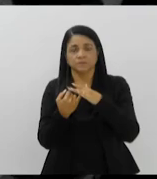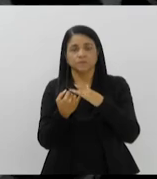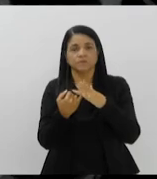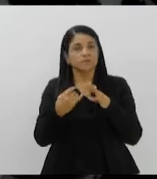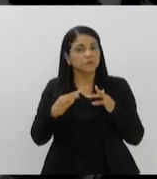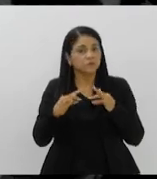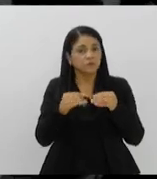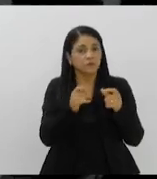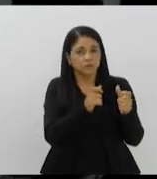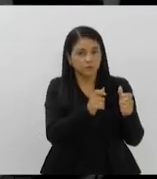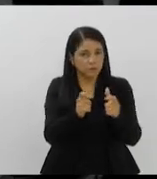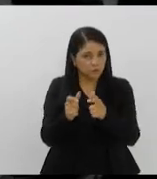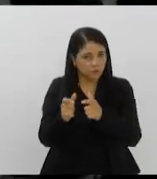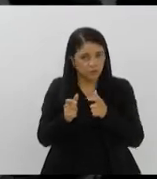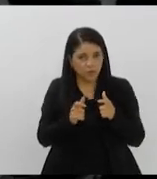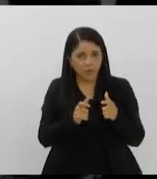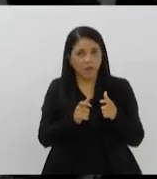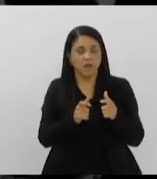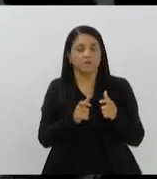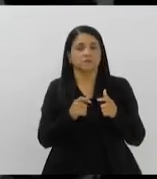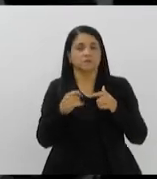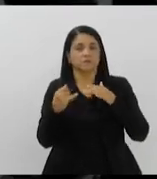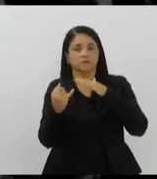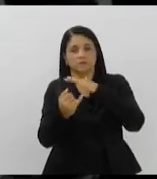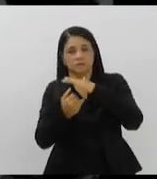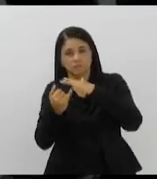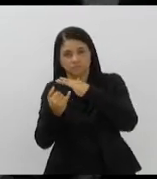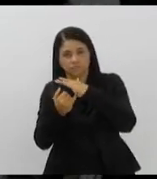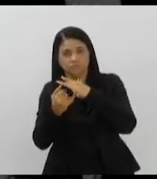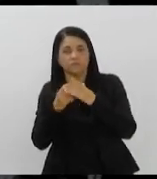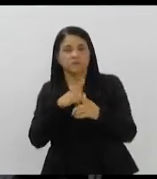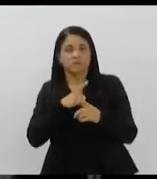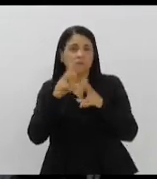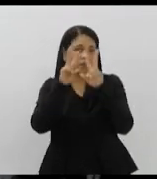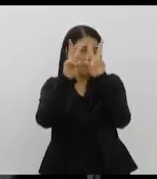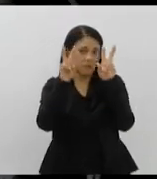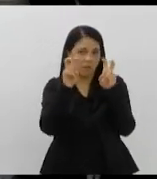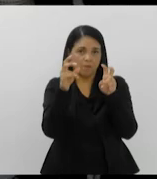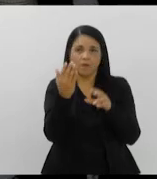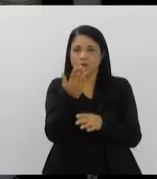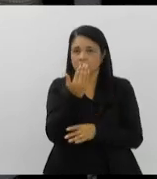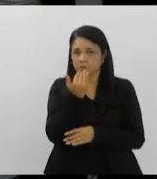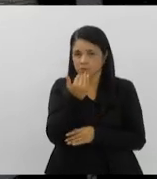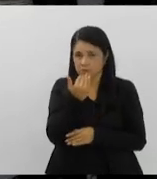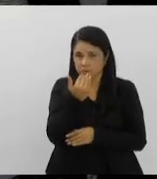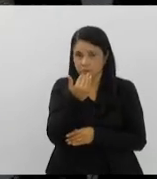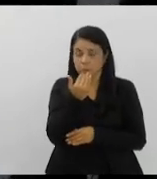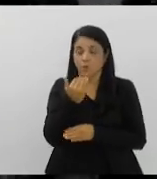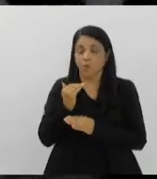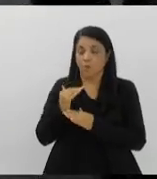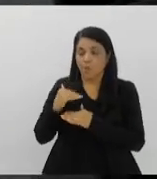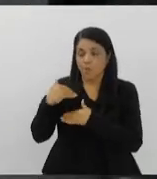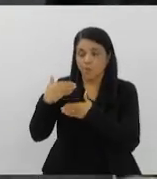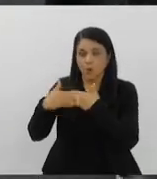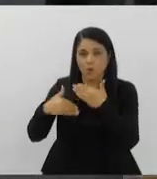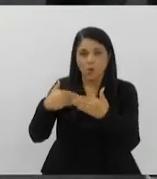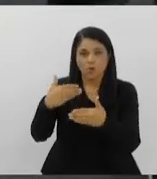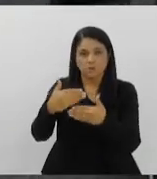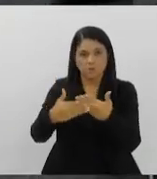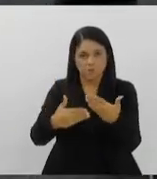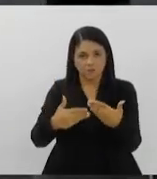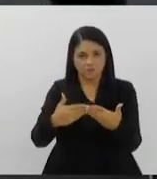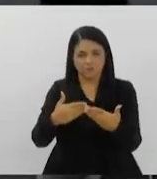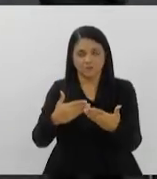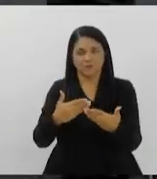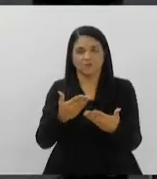os locais da institucionalidade que lidam com o tema da alimentação, o processo da cadeia